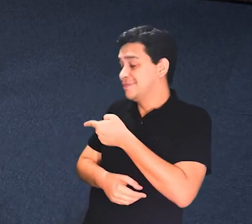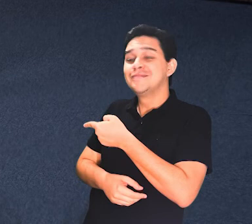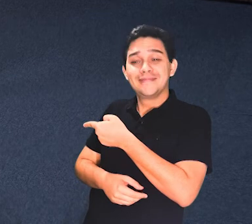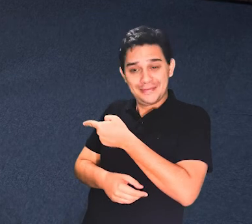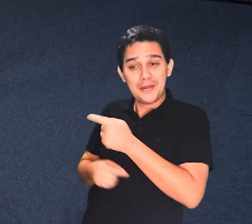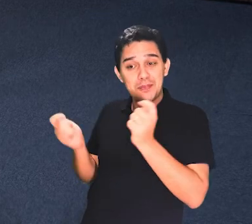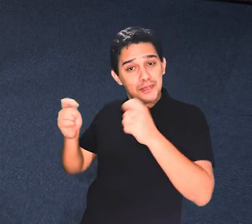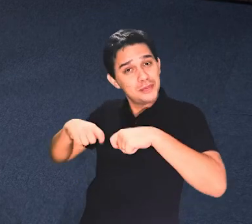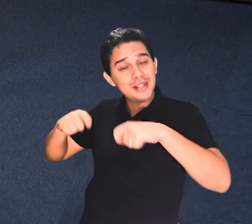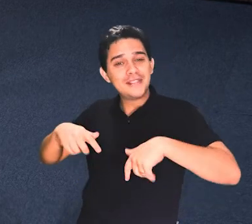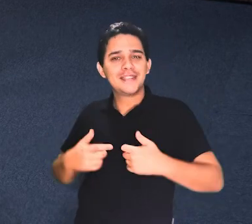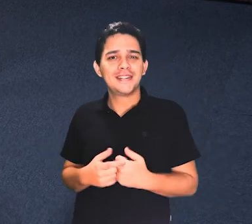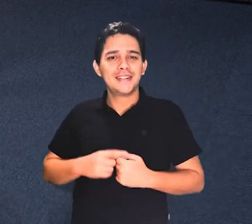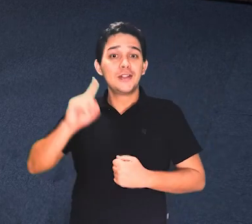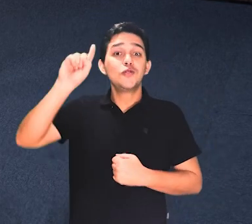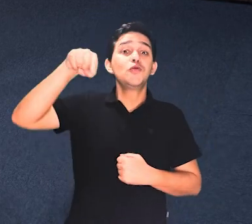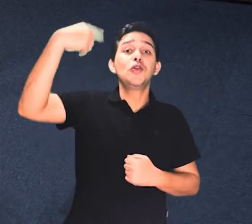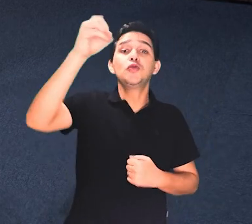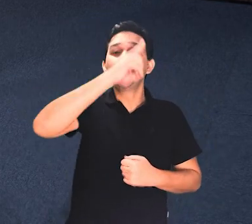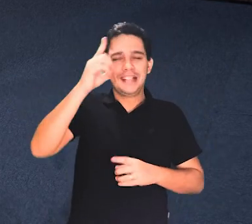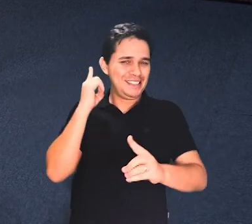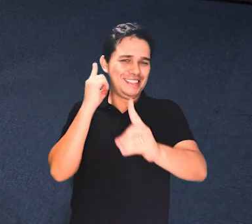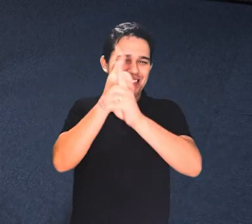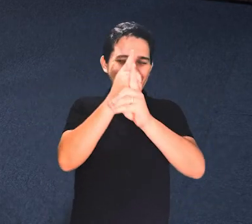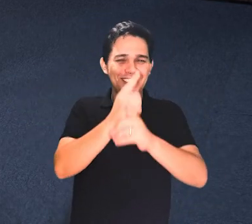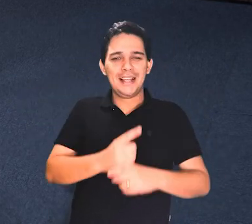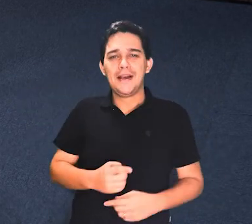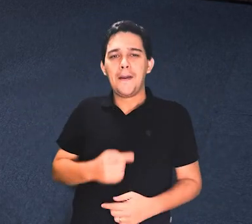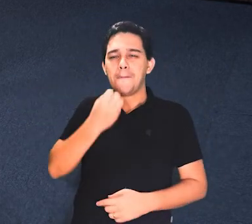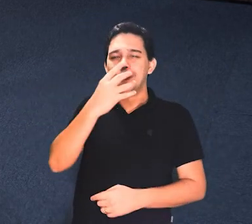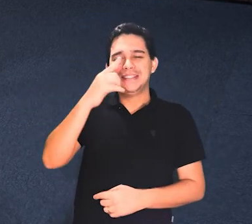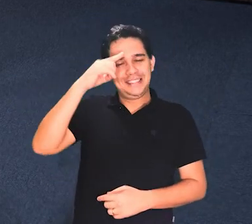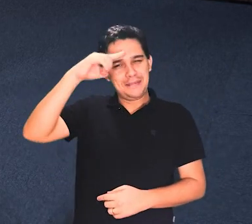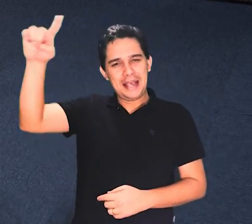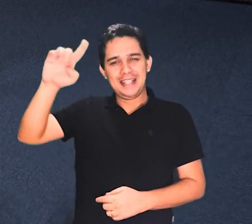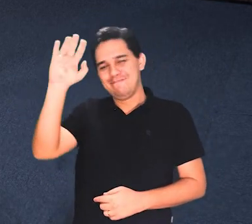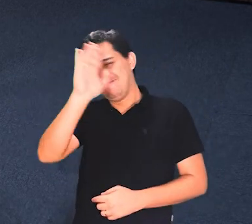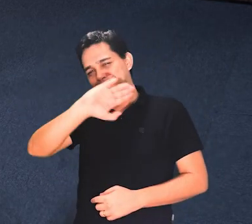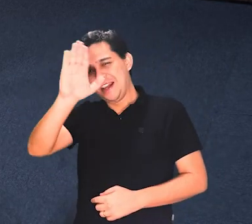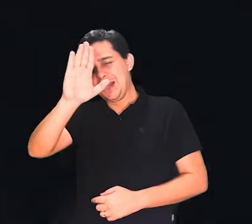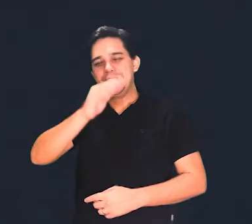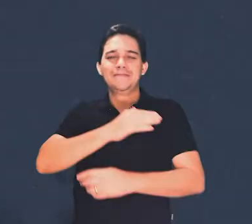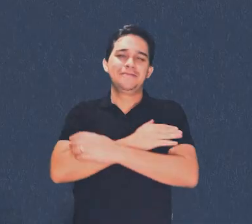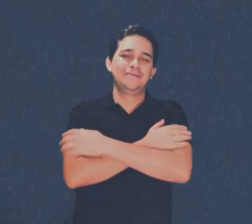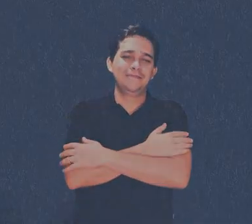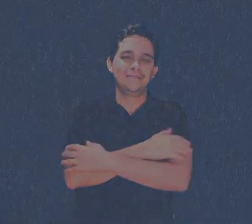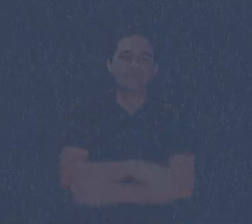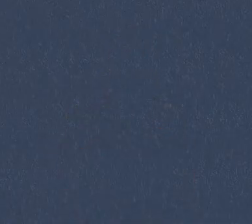Spotify e iTunes. Nos encontramos no domingo que vem. Uma boa semana. Até mais!